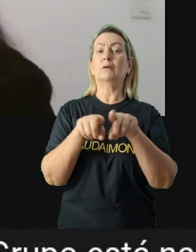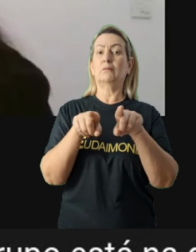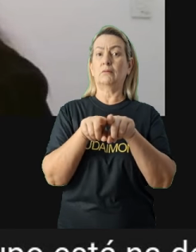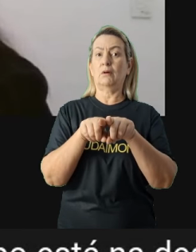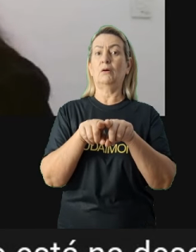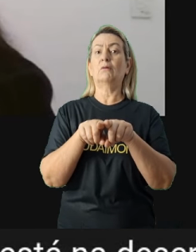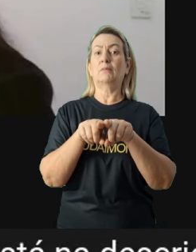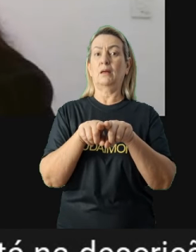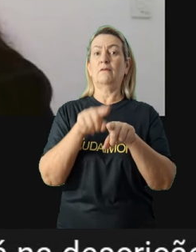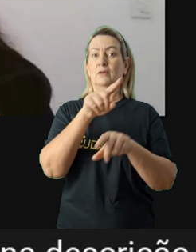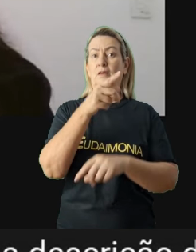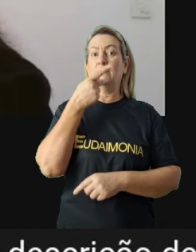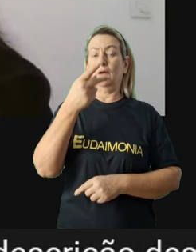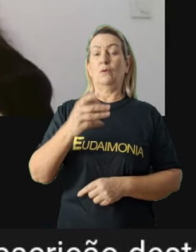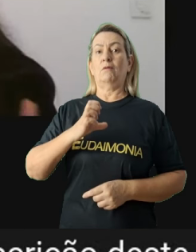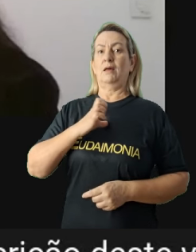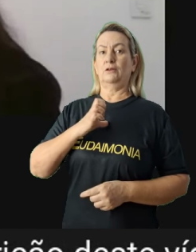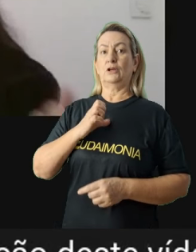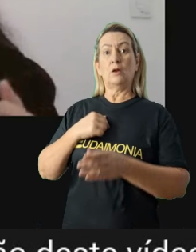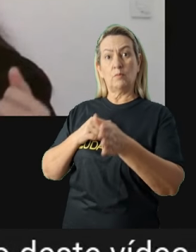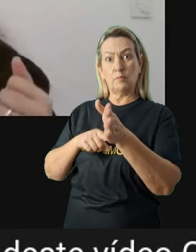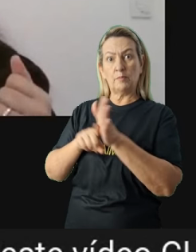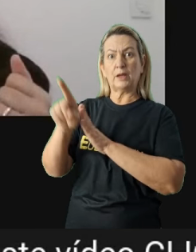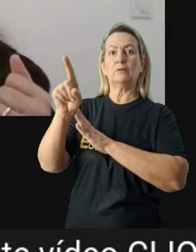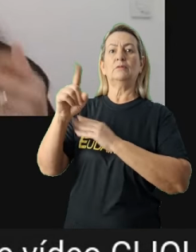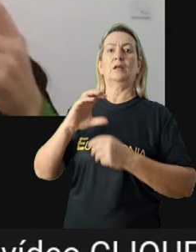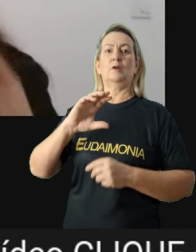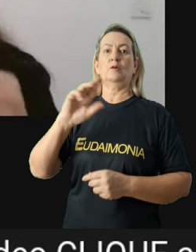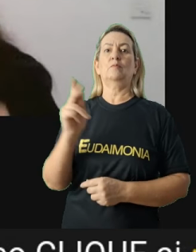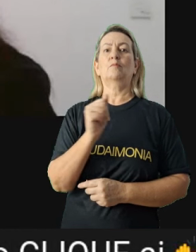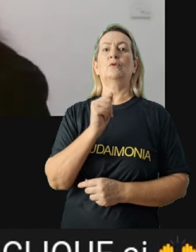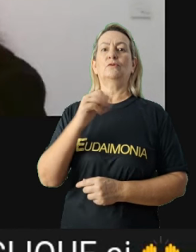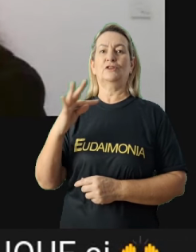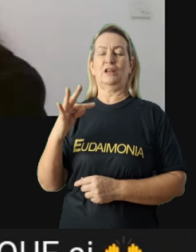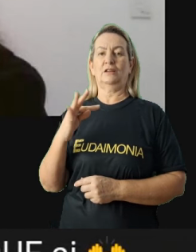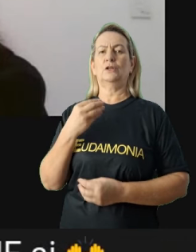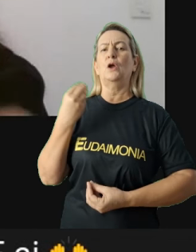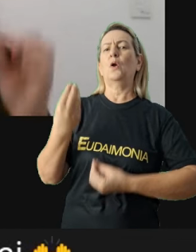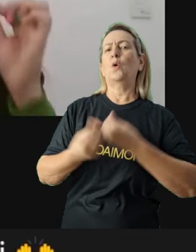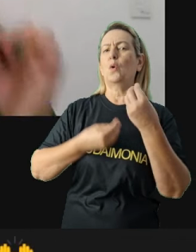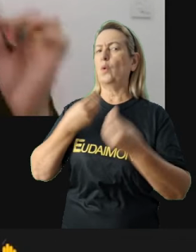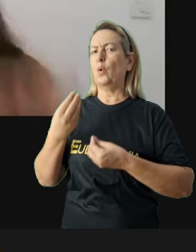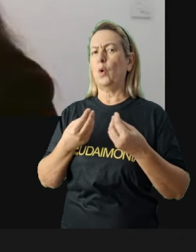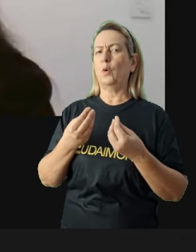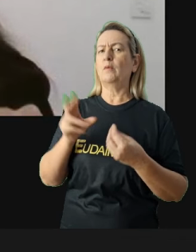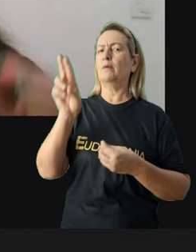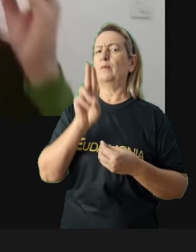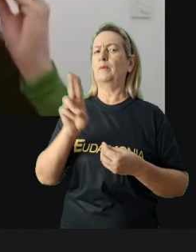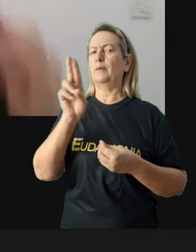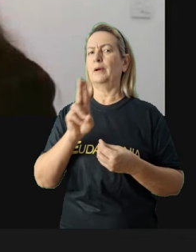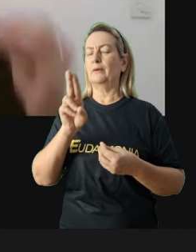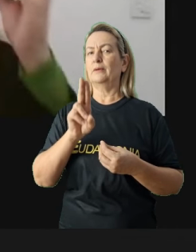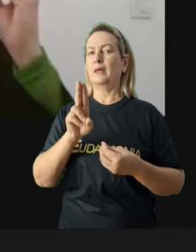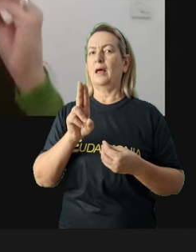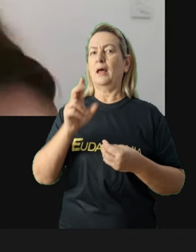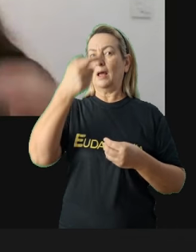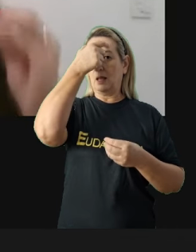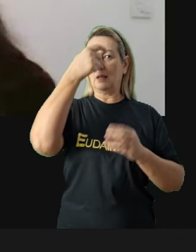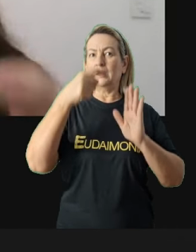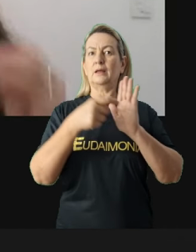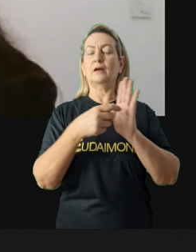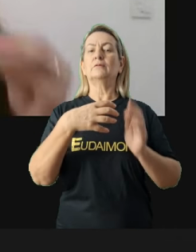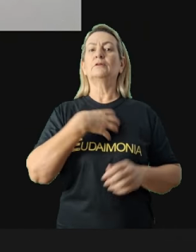como você colocou lá na sua pesquisa, né, Paulo? Ética. Eu perguntei isso para o ChatGPT. ChatGPT, como é que nós